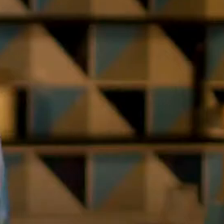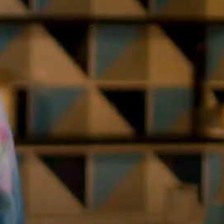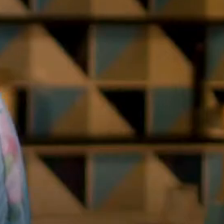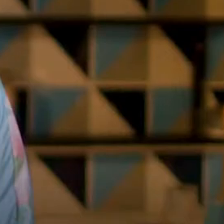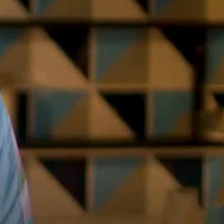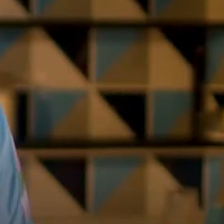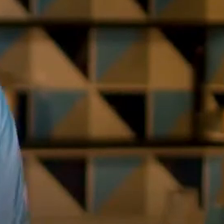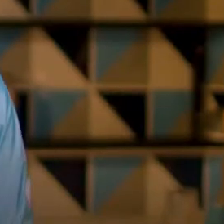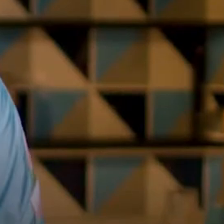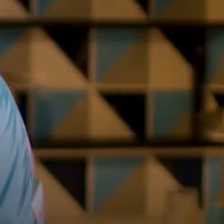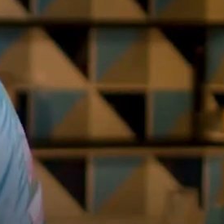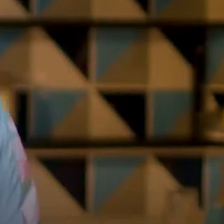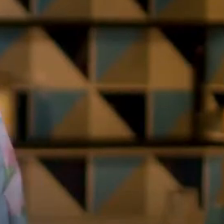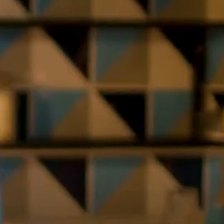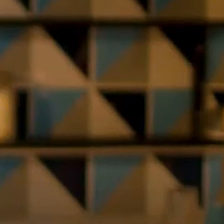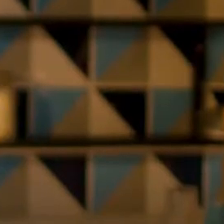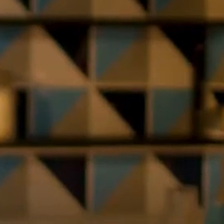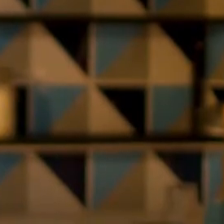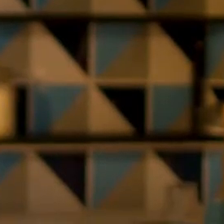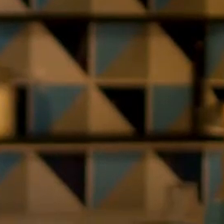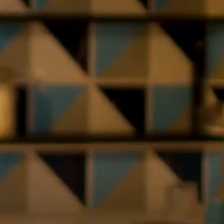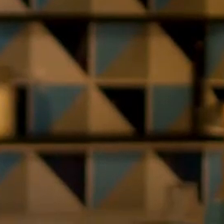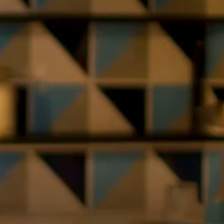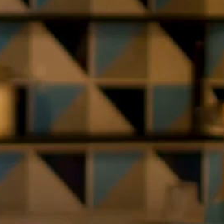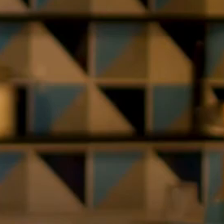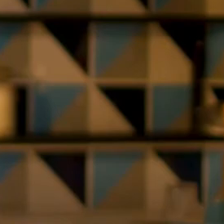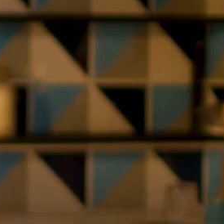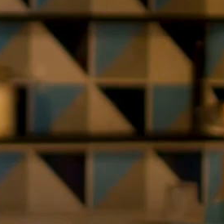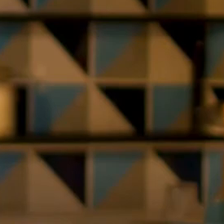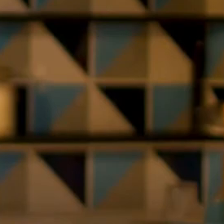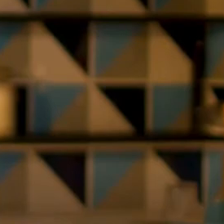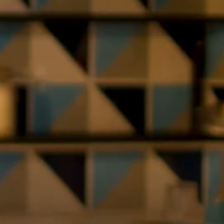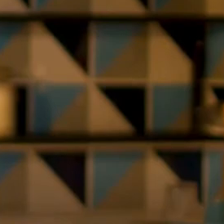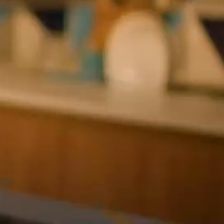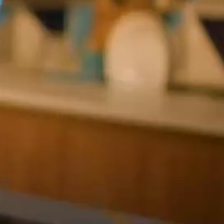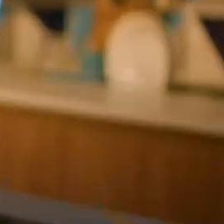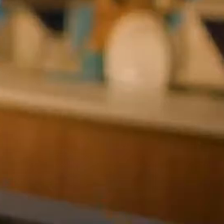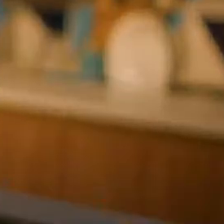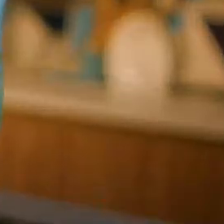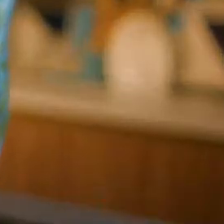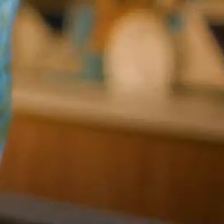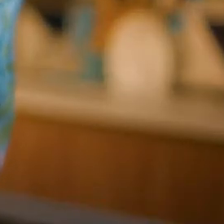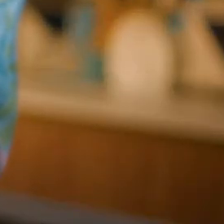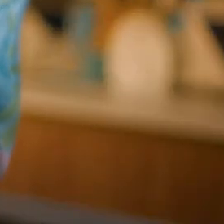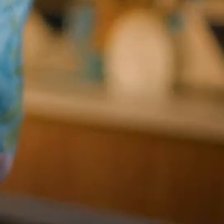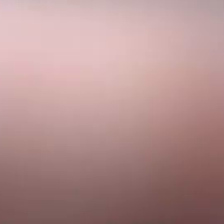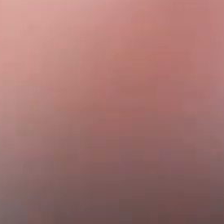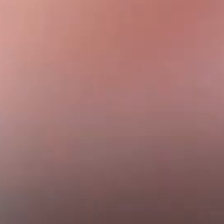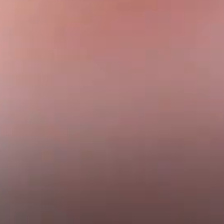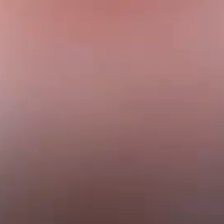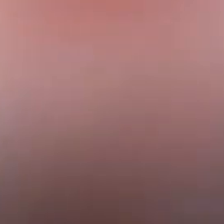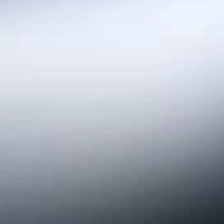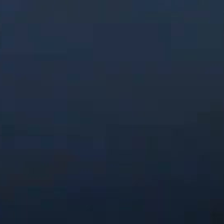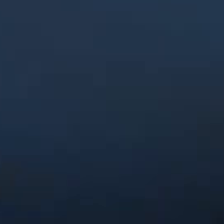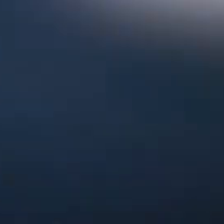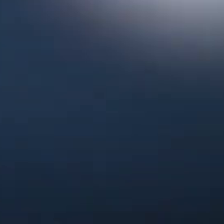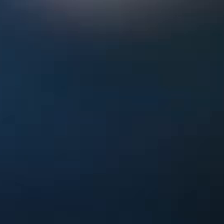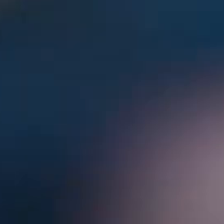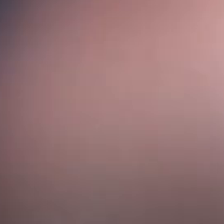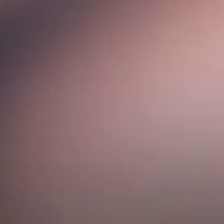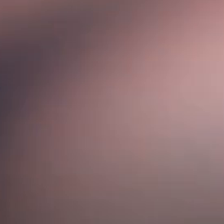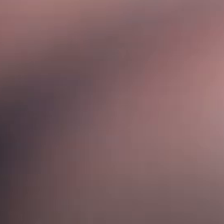Para alcançar o resultado que você sempre quis em pouco tempo, vou te dar uma dica. Lula presidente. Chama que